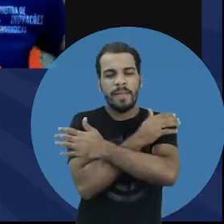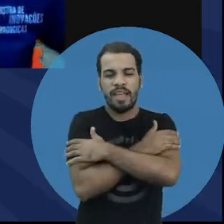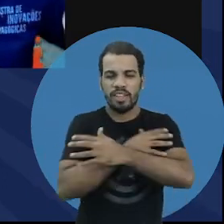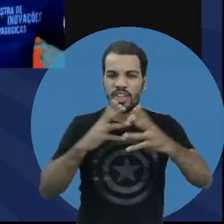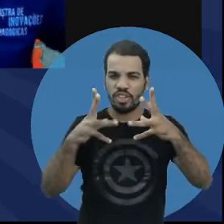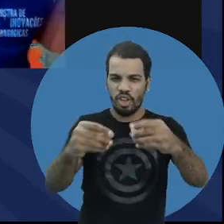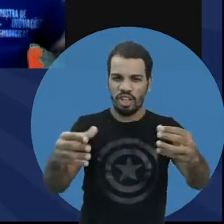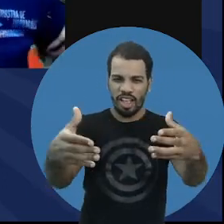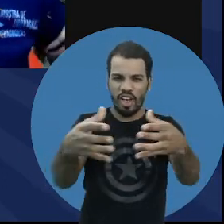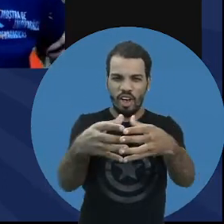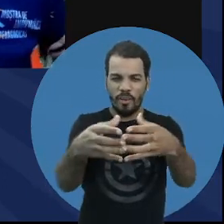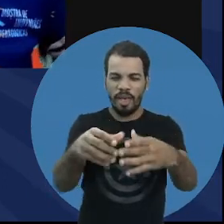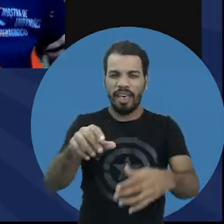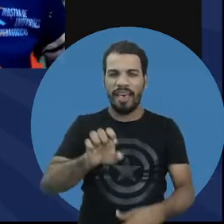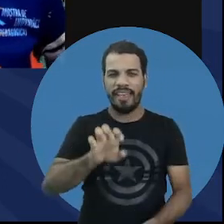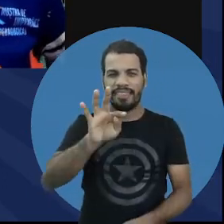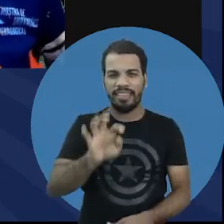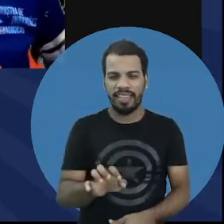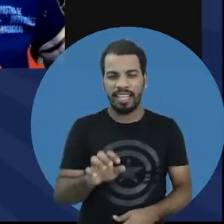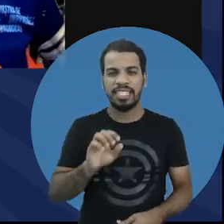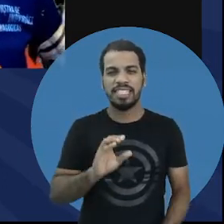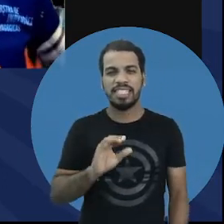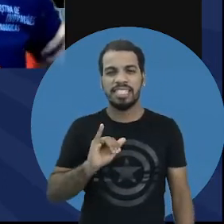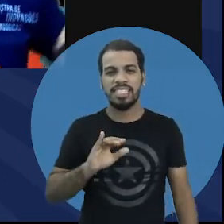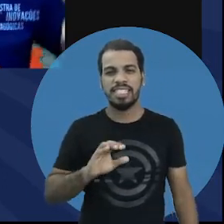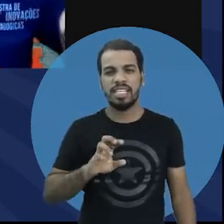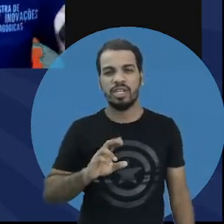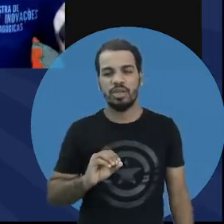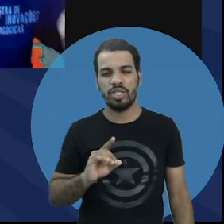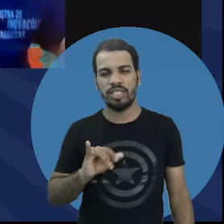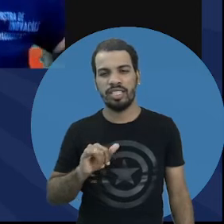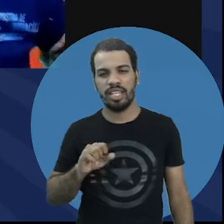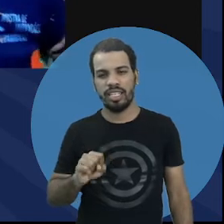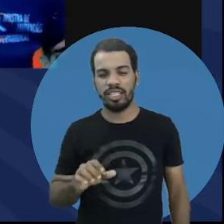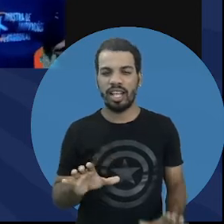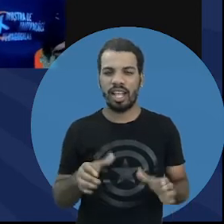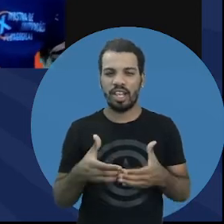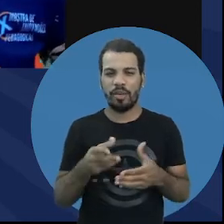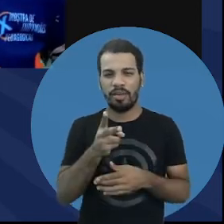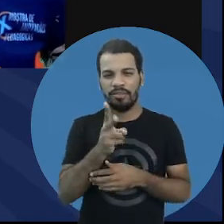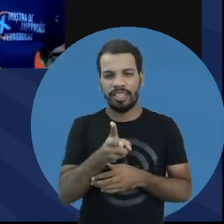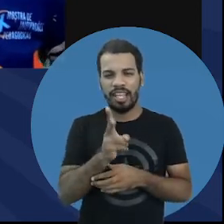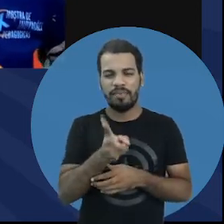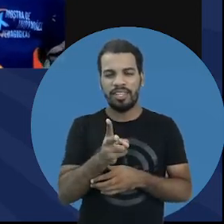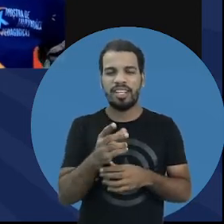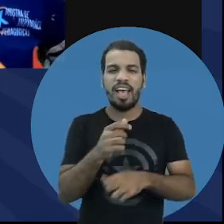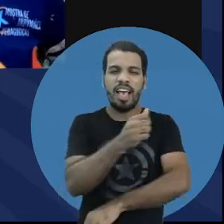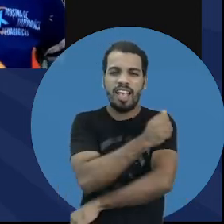equipe docente da ETE Cicero Dias, também a equipe discente, seus